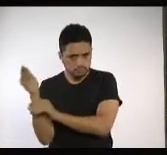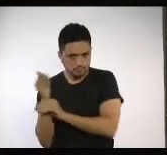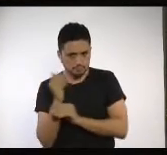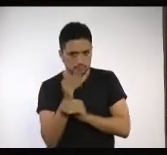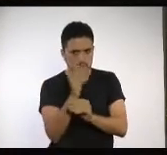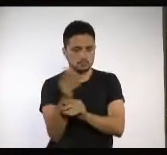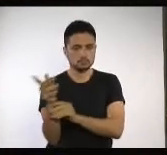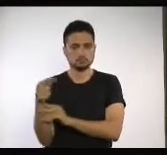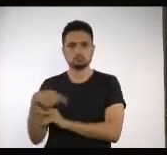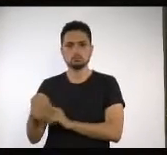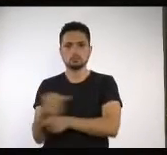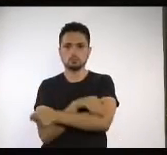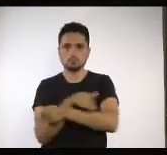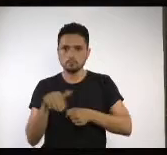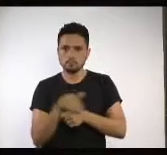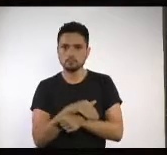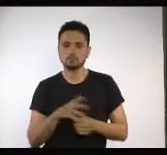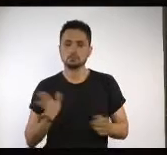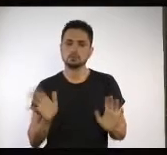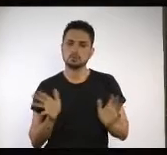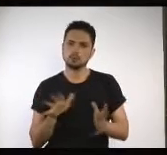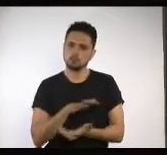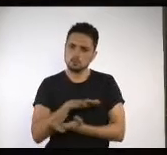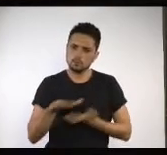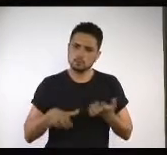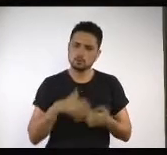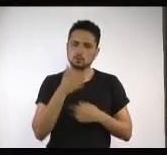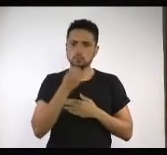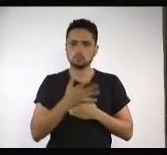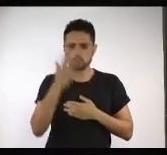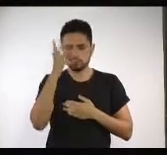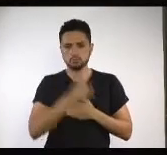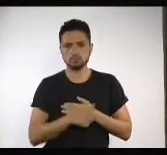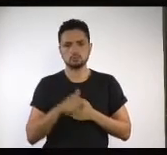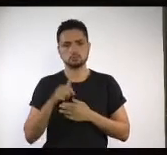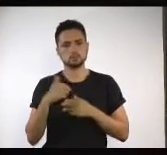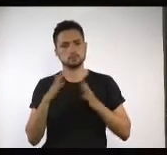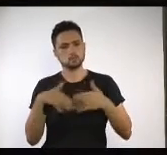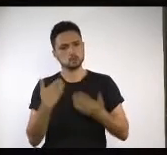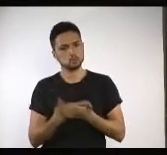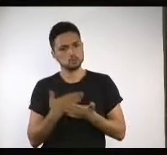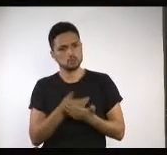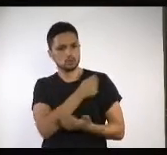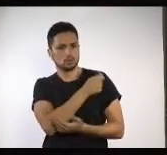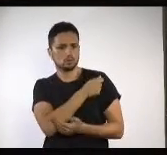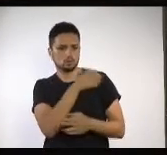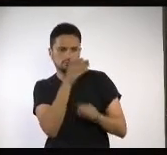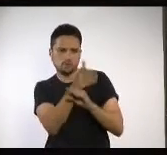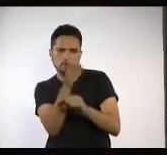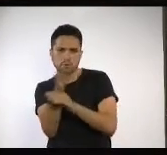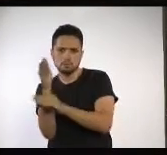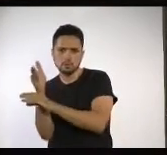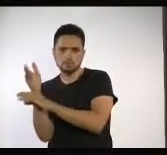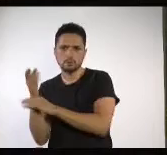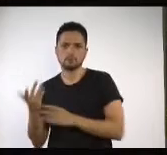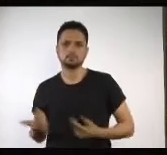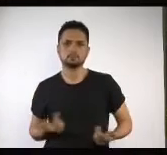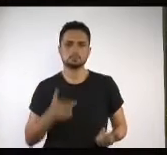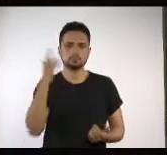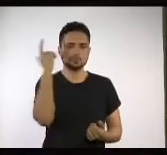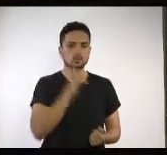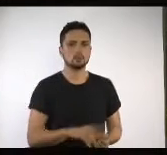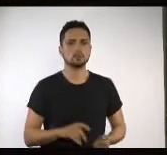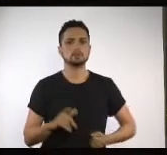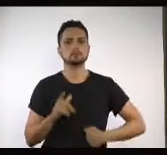alguns lindos e épicos, liderados por estudantes, não é? Estivessem na vanguarda desta bandeira,